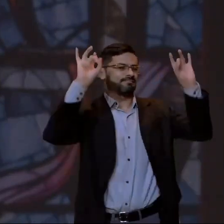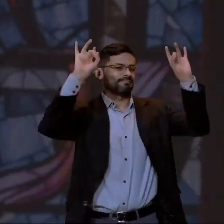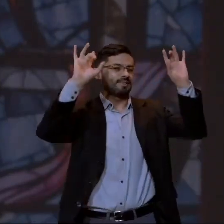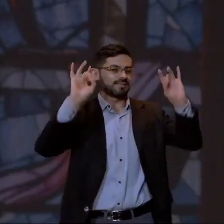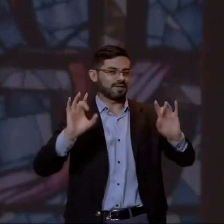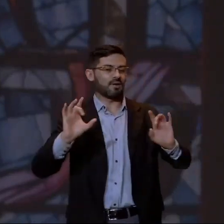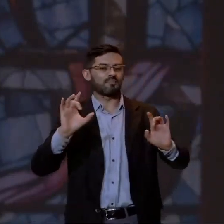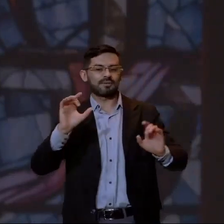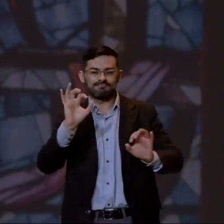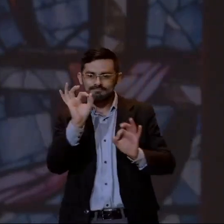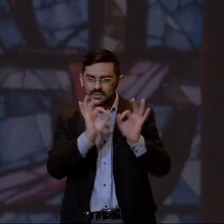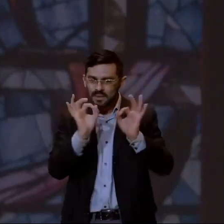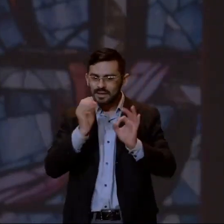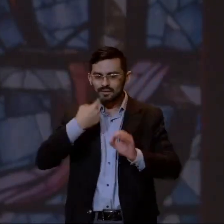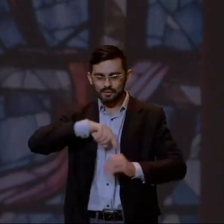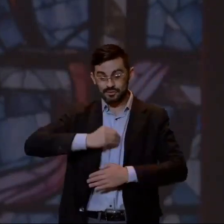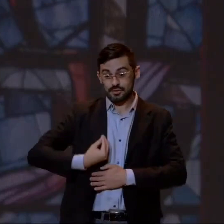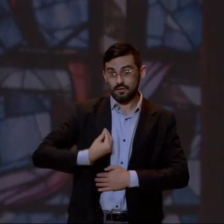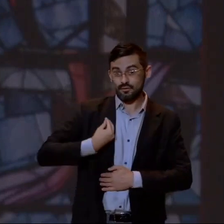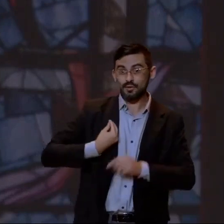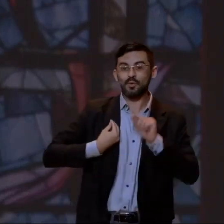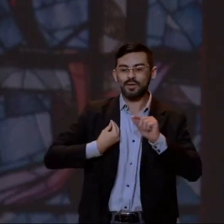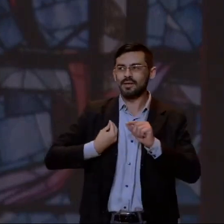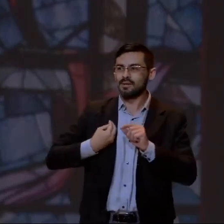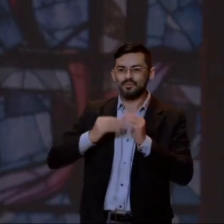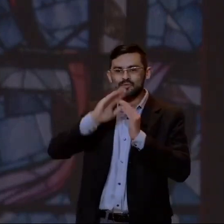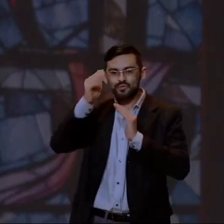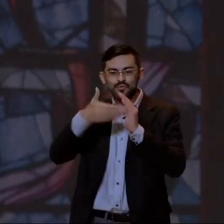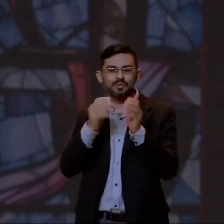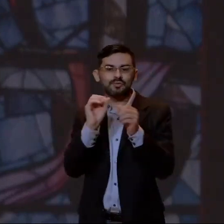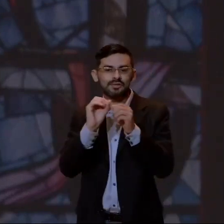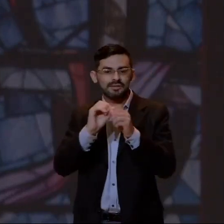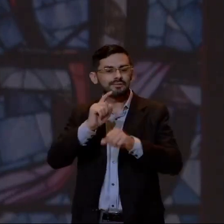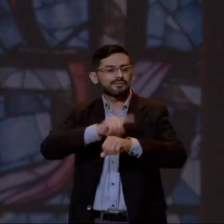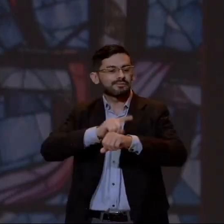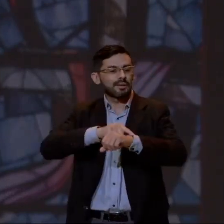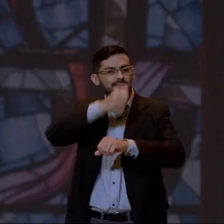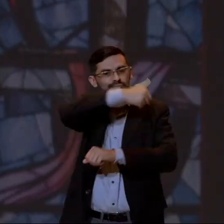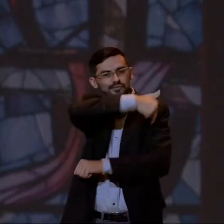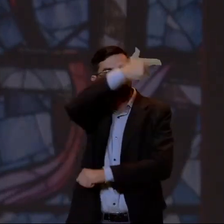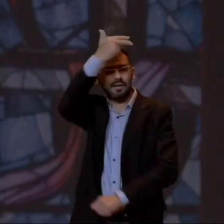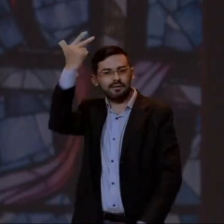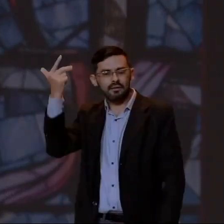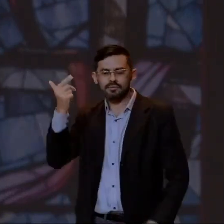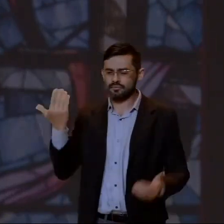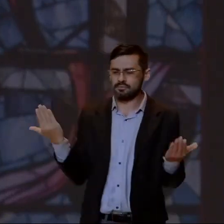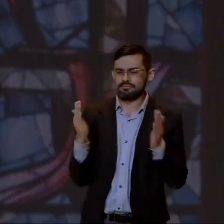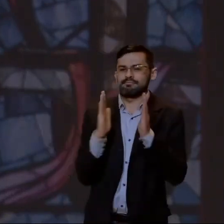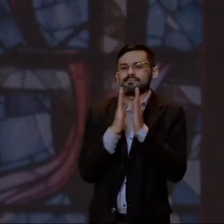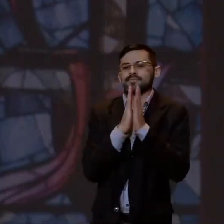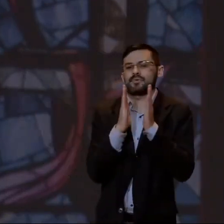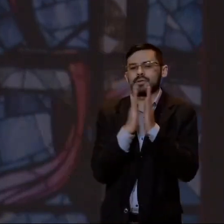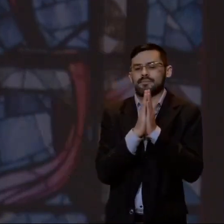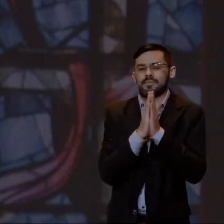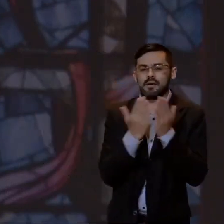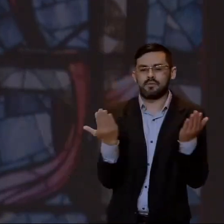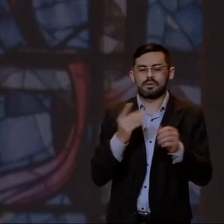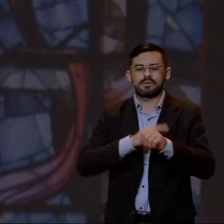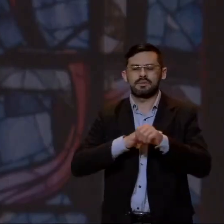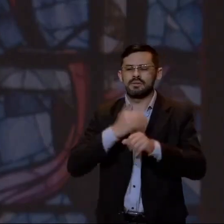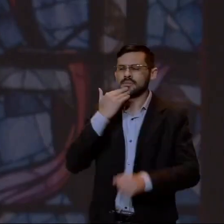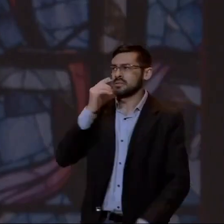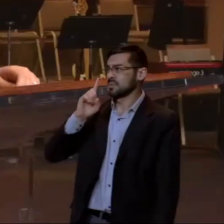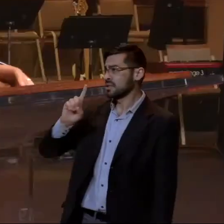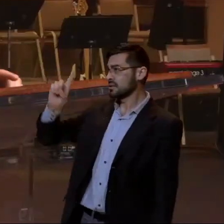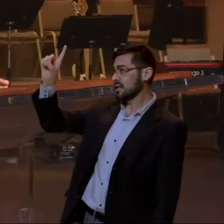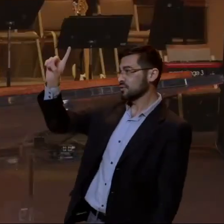especial para preparar a nossa vida para aquilo que Ele tem por fazer nesse Natal? Então feche seus olhos, nós vamos orar e pedir